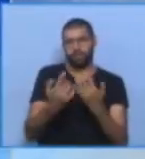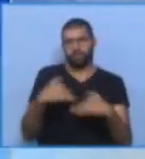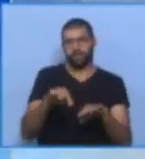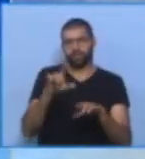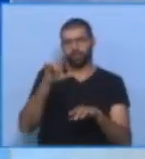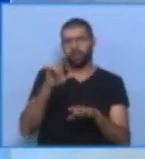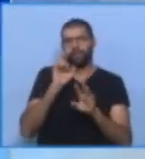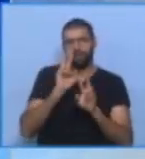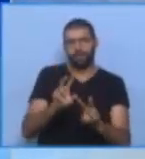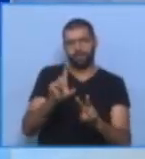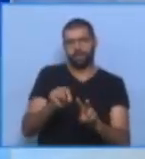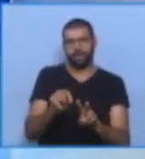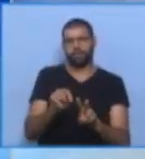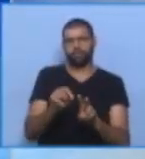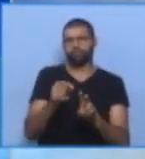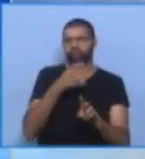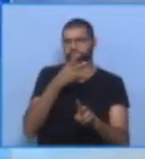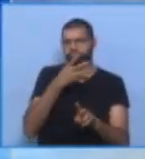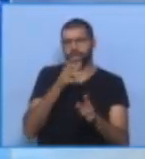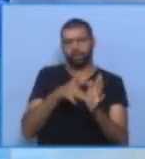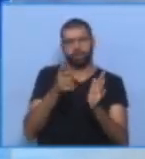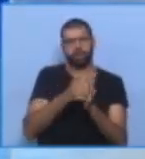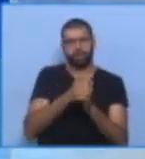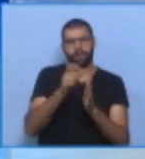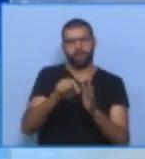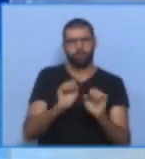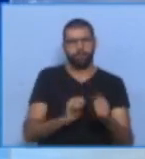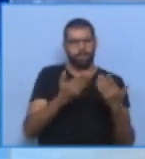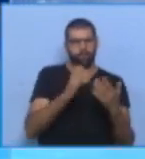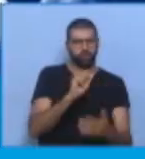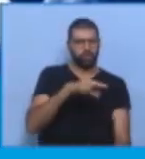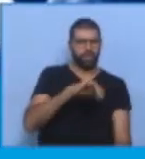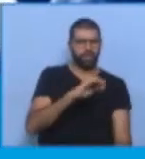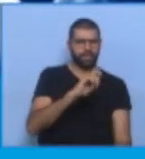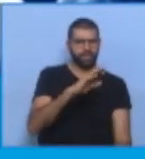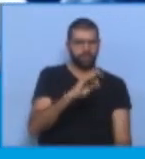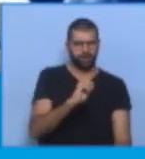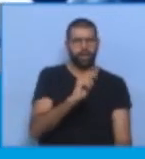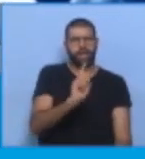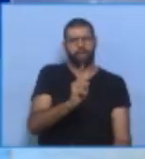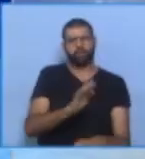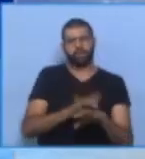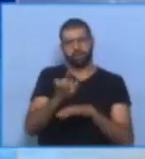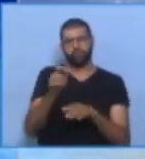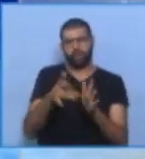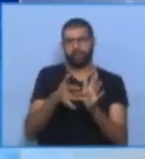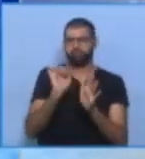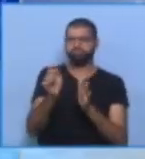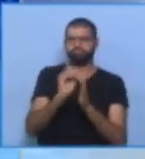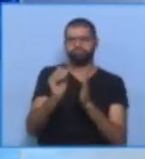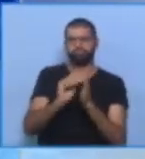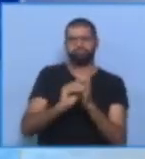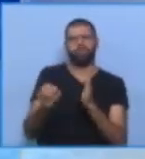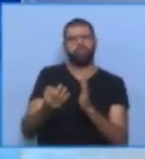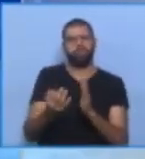forma também focar-me nos relatos da Bíblia e do Gênesis, não é? Sim. Daí nasce também esta sua obra,